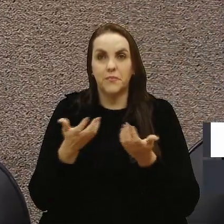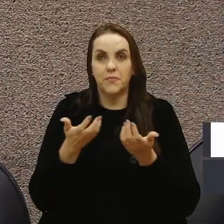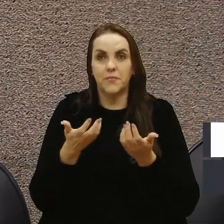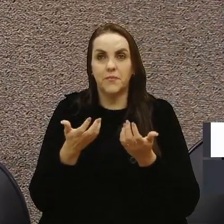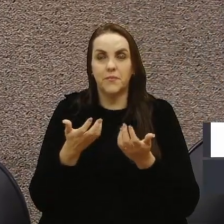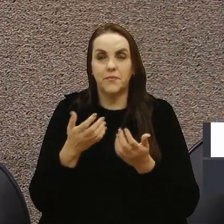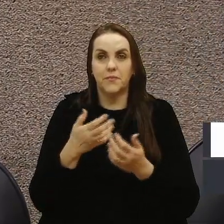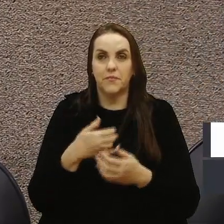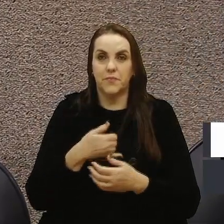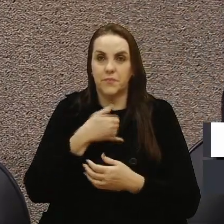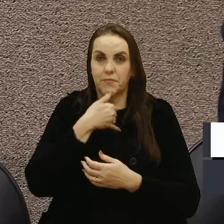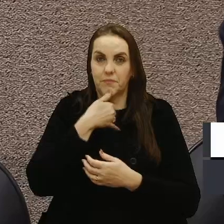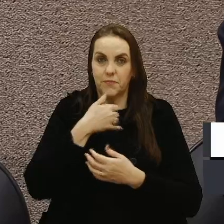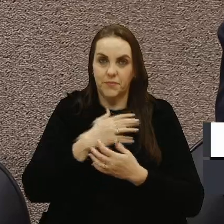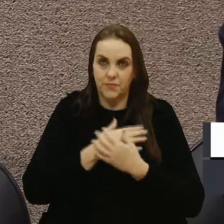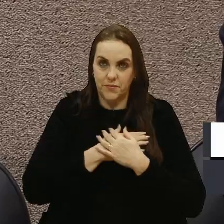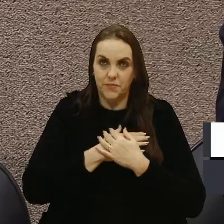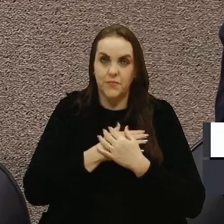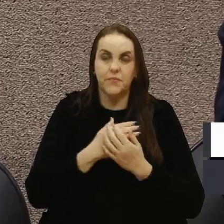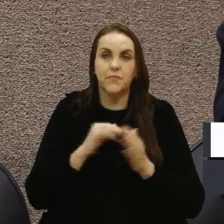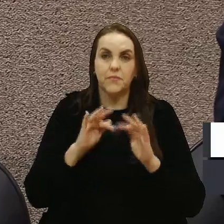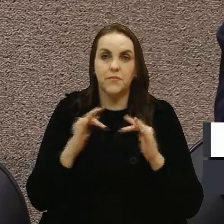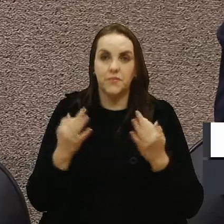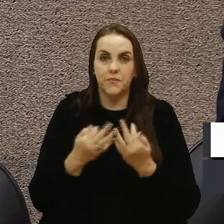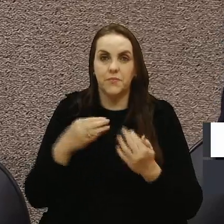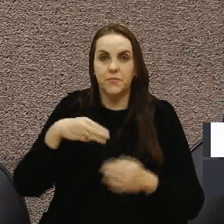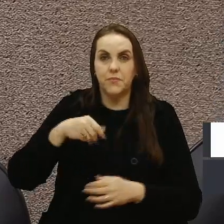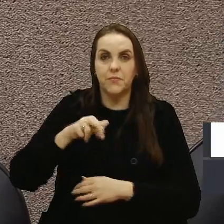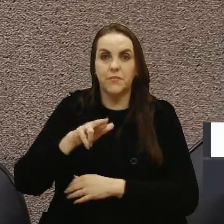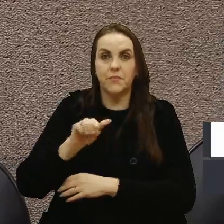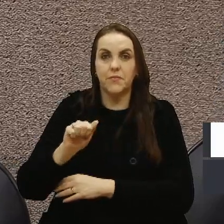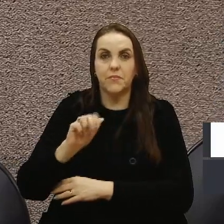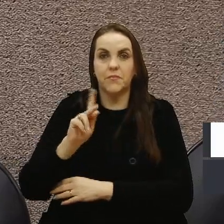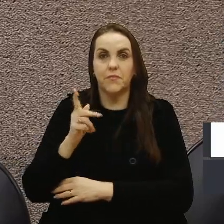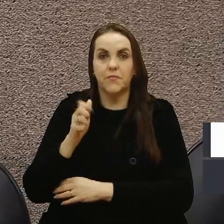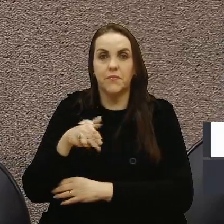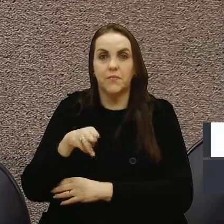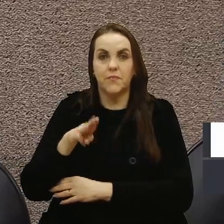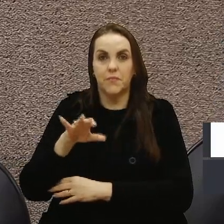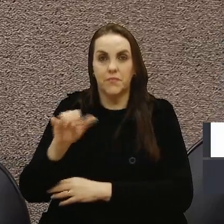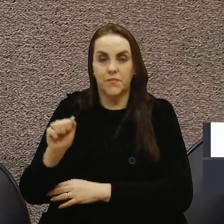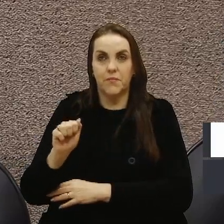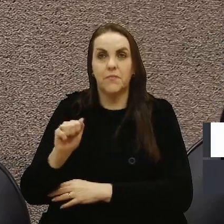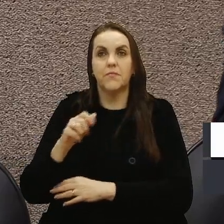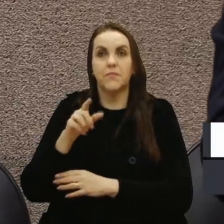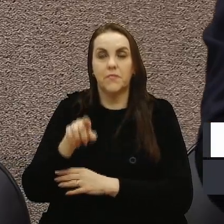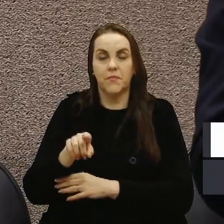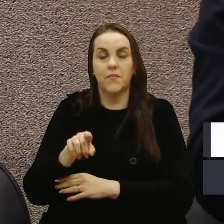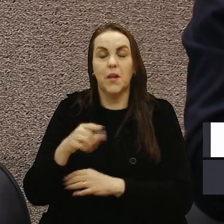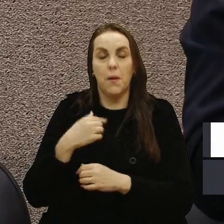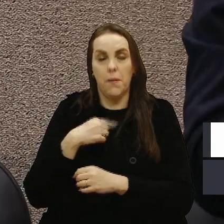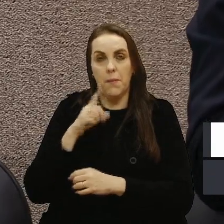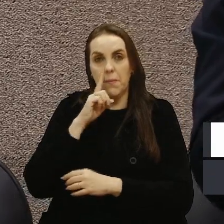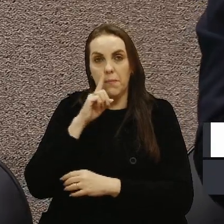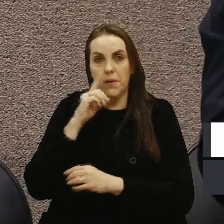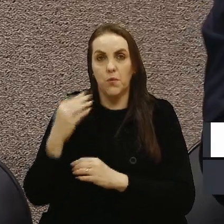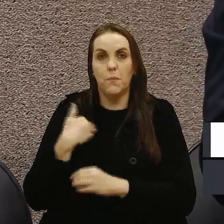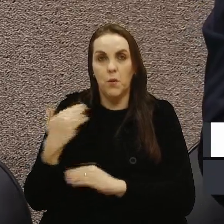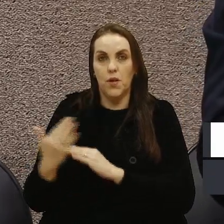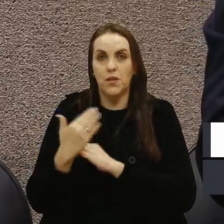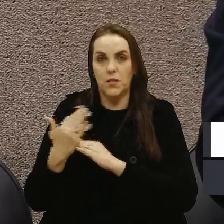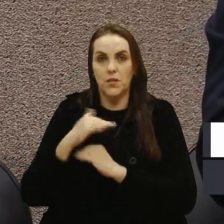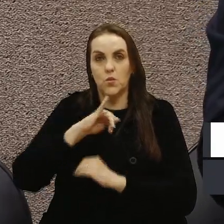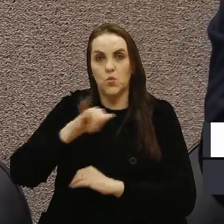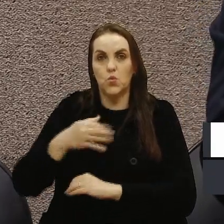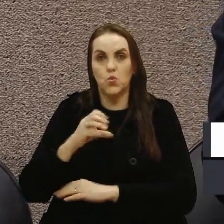de pesar aos familiares da Maria Hermínia Dreyer, mãe do meu assessor João Dreyer, que todos conhecem aqui. A bancada